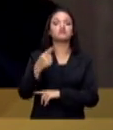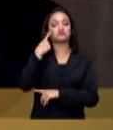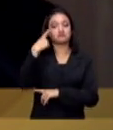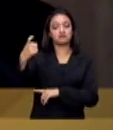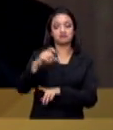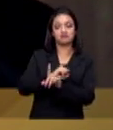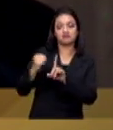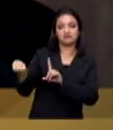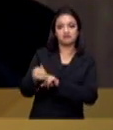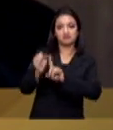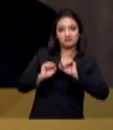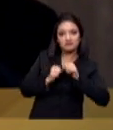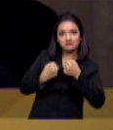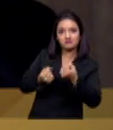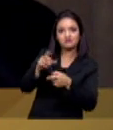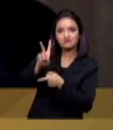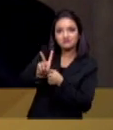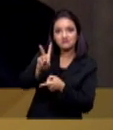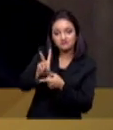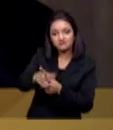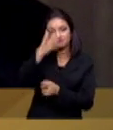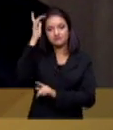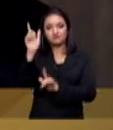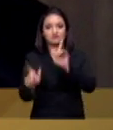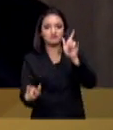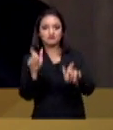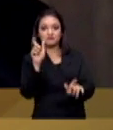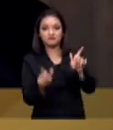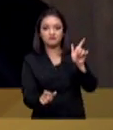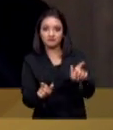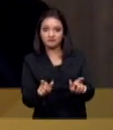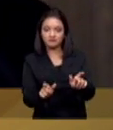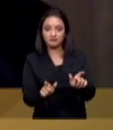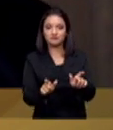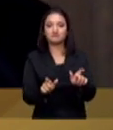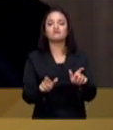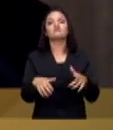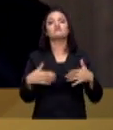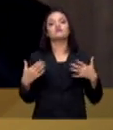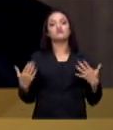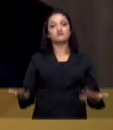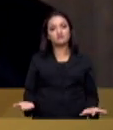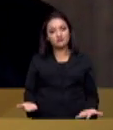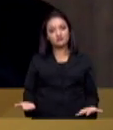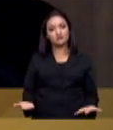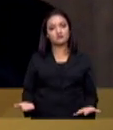a defesa das cidadãs e dos cidadãos perante uma